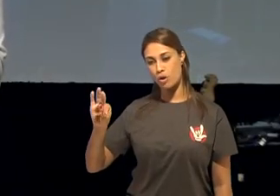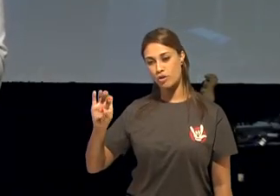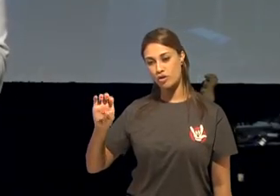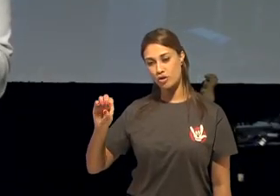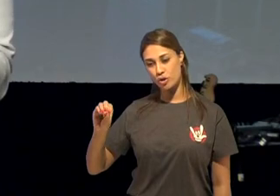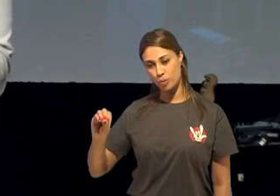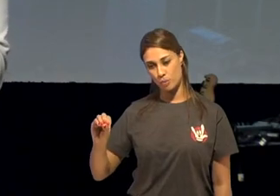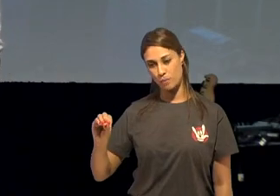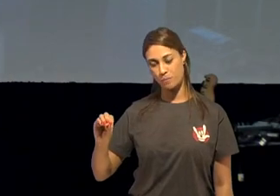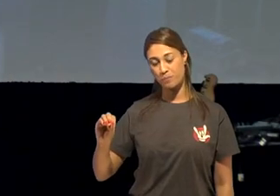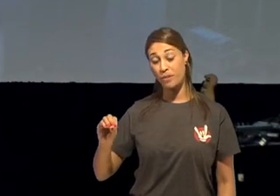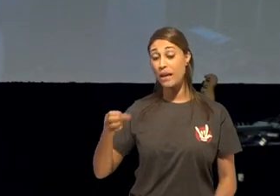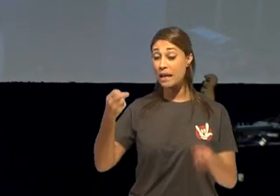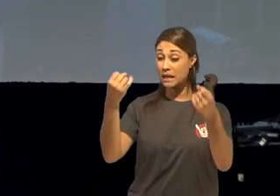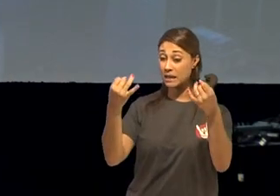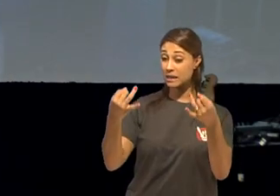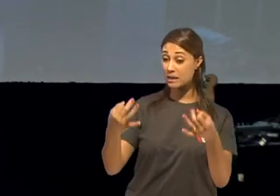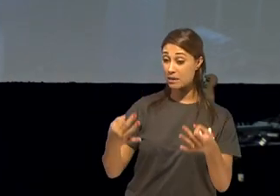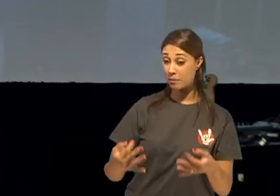de Paulo,